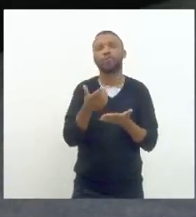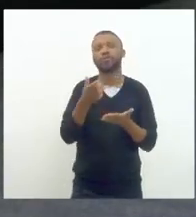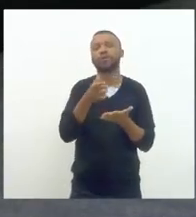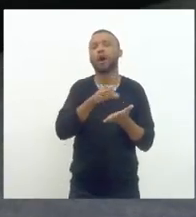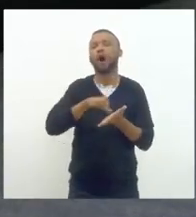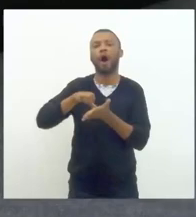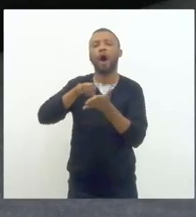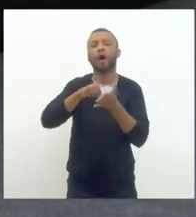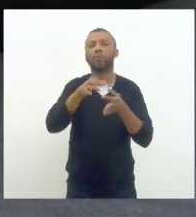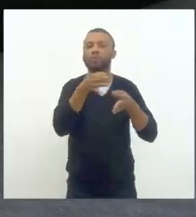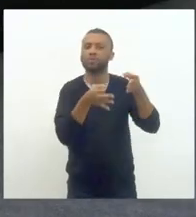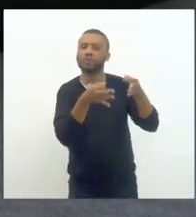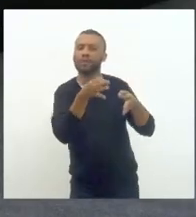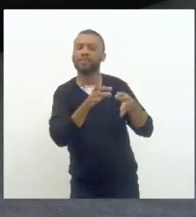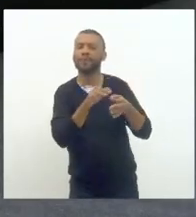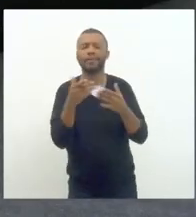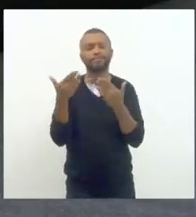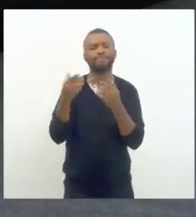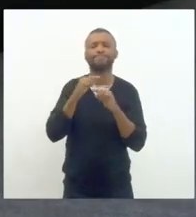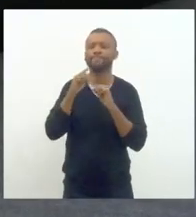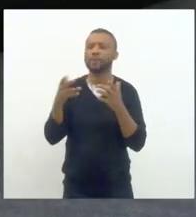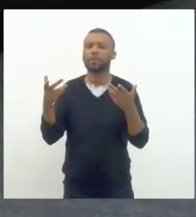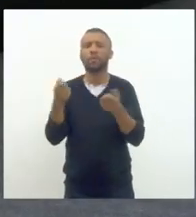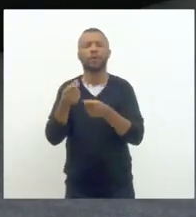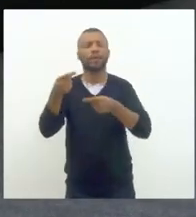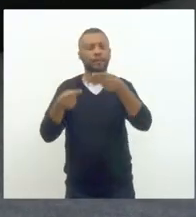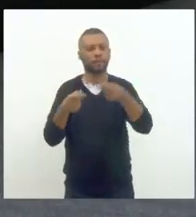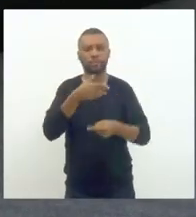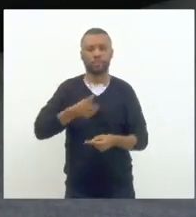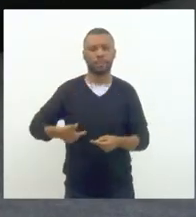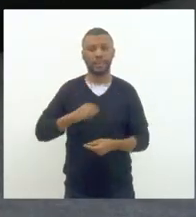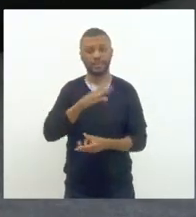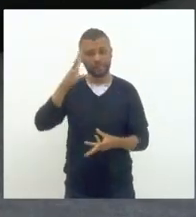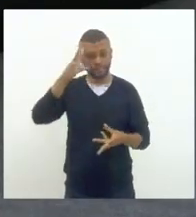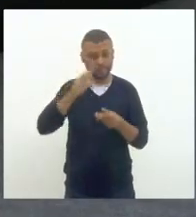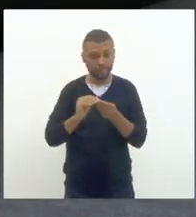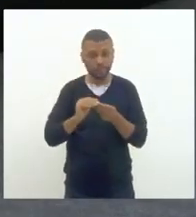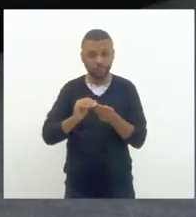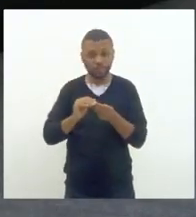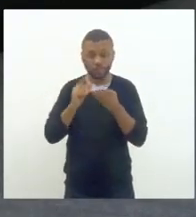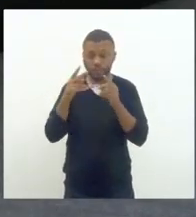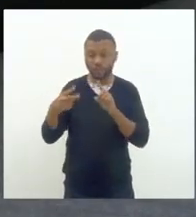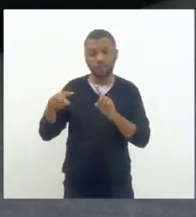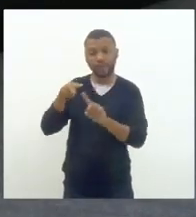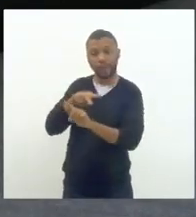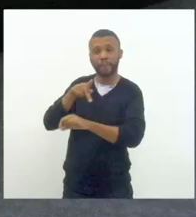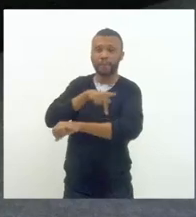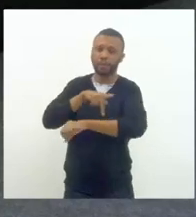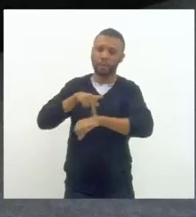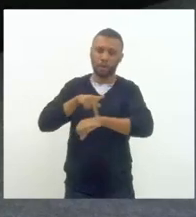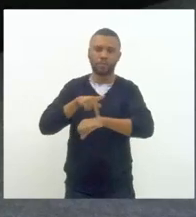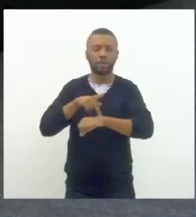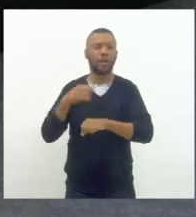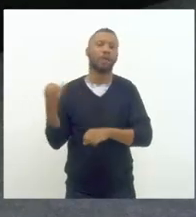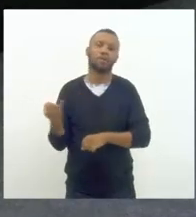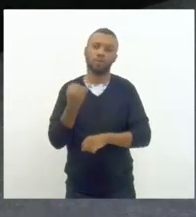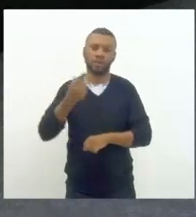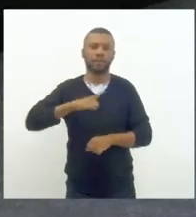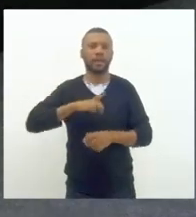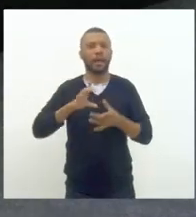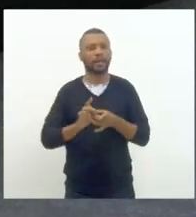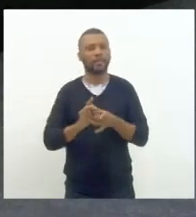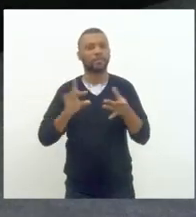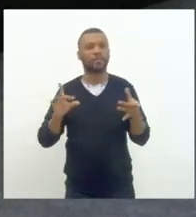questionar a eficácia dessa política pública. Mas quando a gente entende isso pelas lentes pedagógicas, faz total sentido ter a